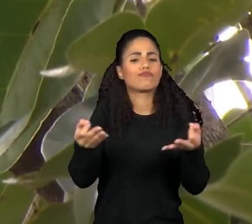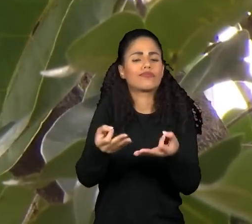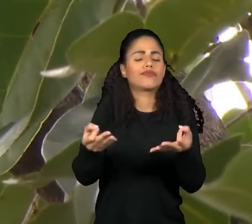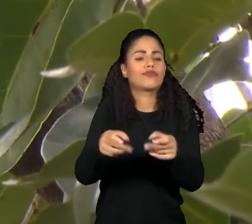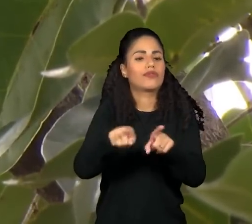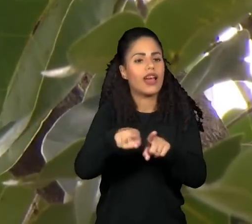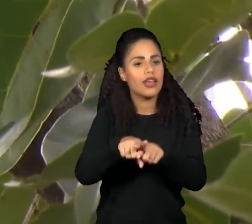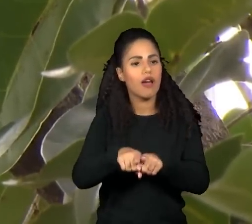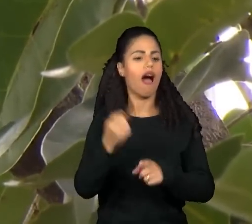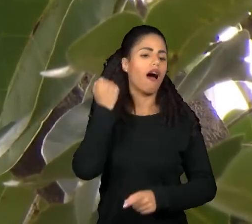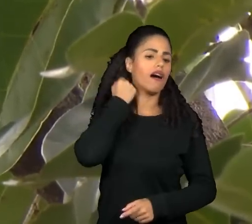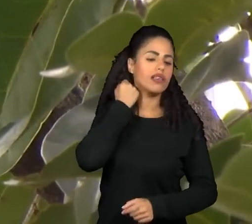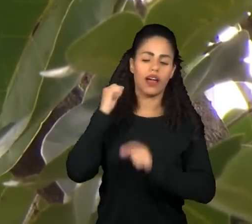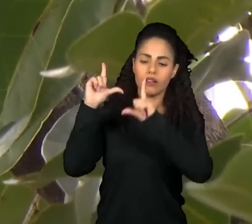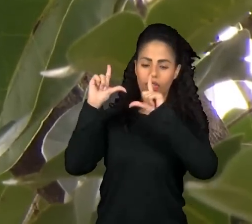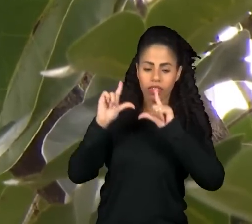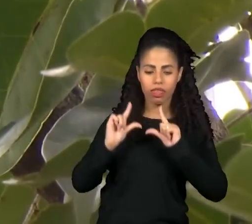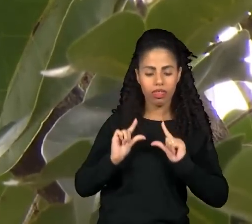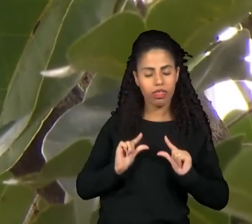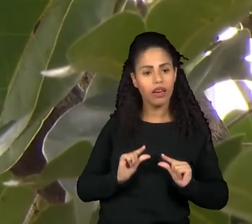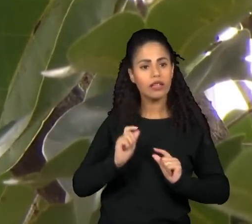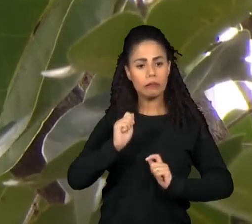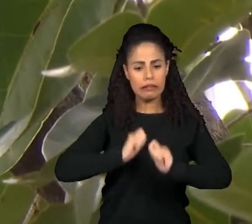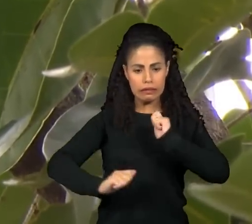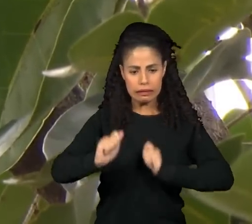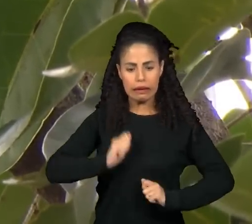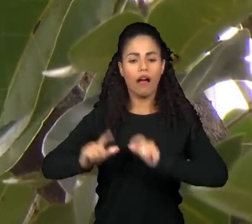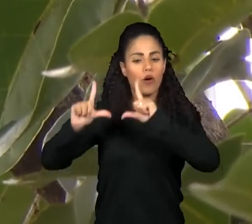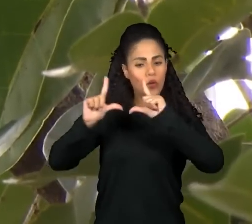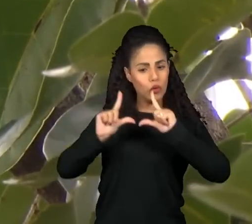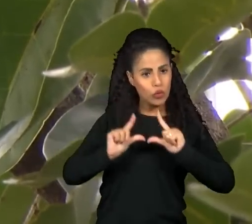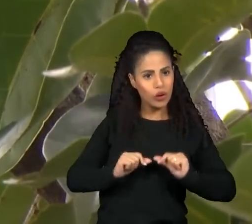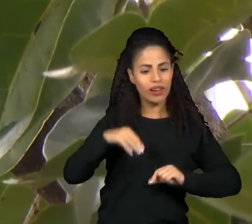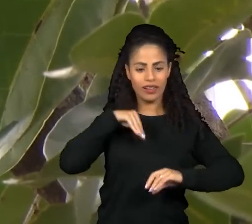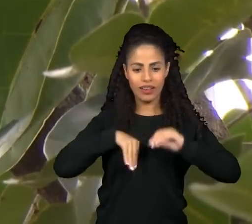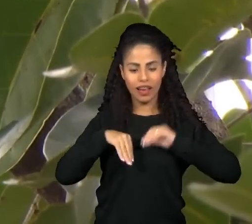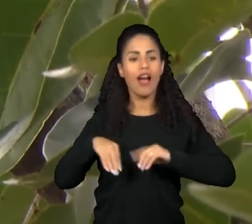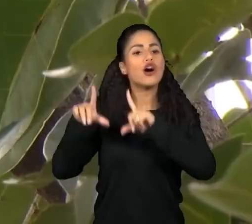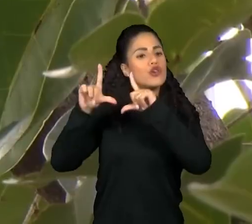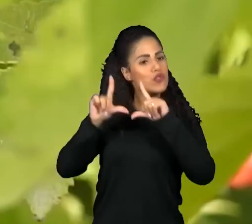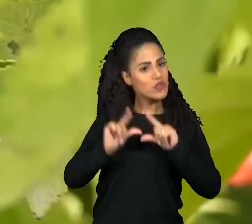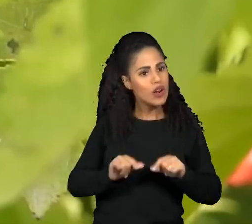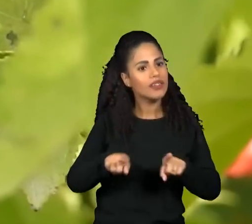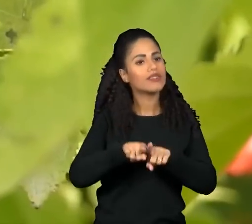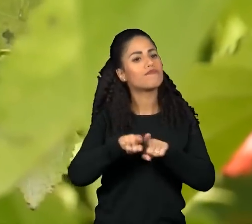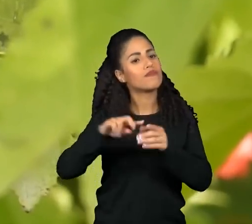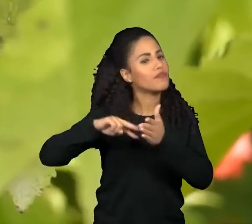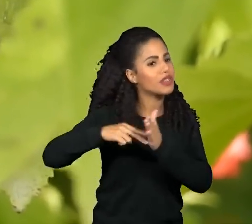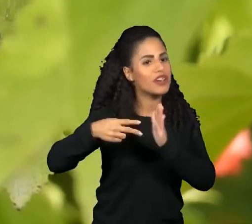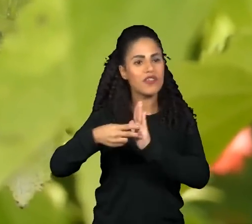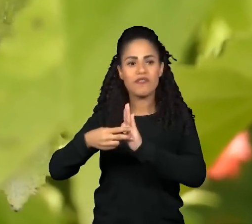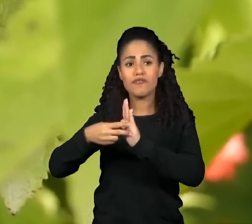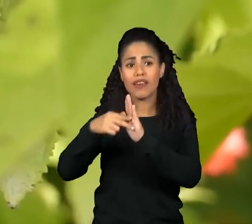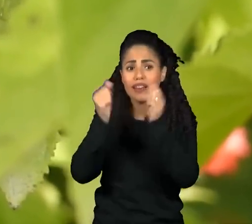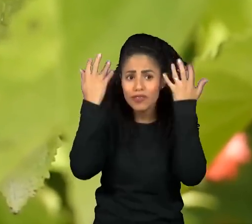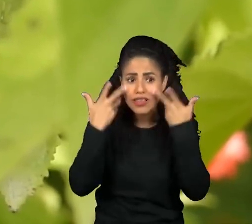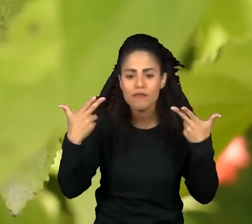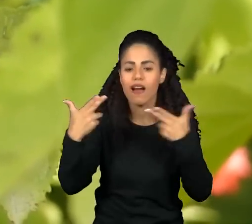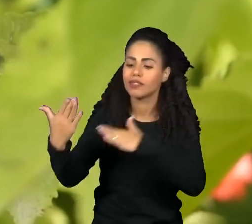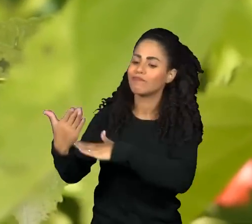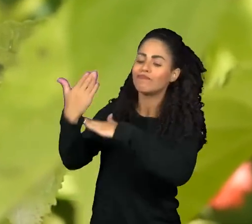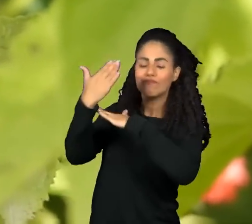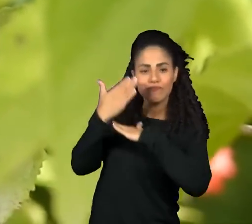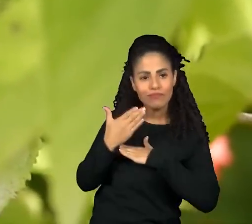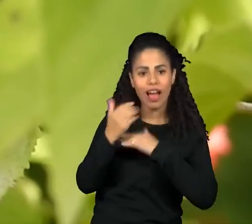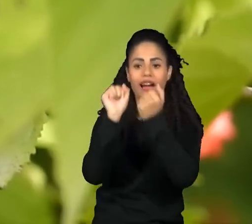Melhora a ansiedade, até para a depressão ajuda. E isso é a diversidade. Então, a gente morando num país mega diverso